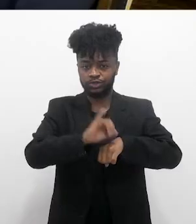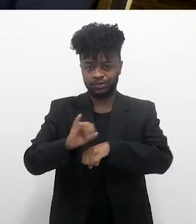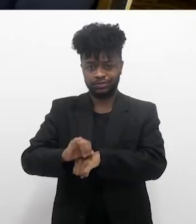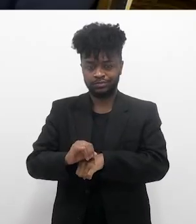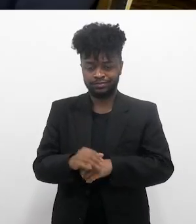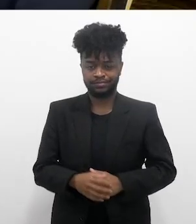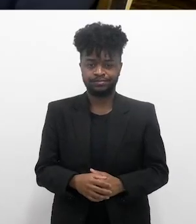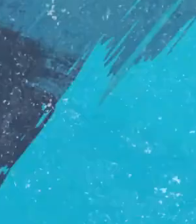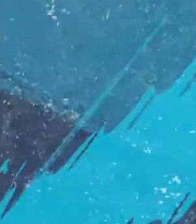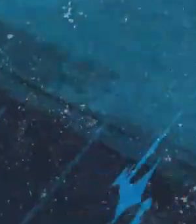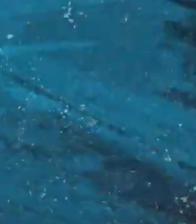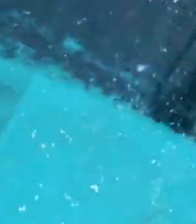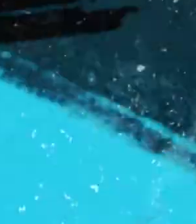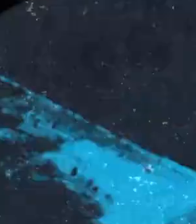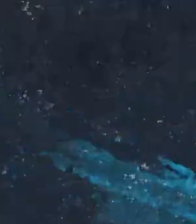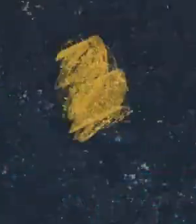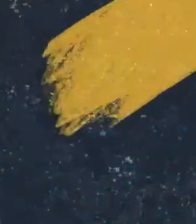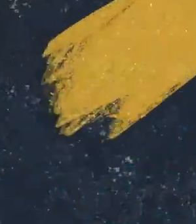Já, no Arena Esportiva.